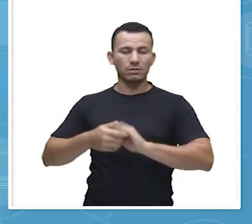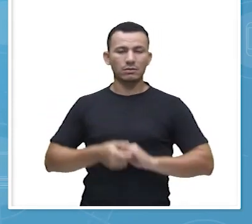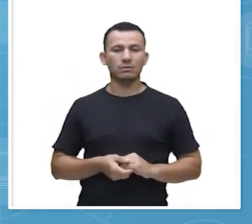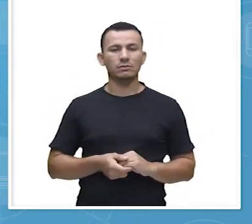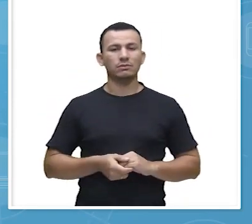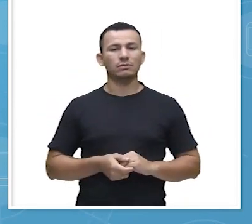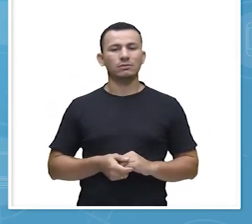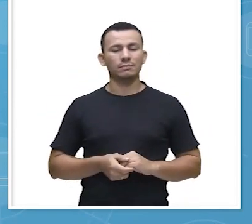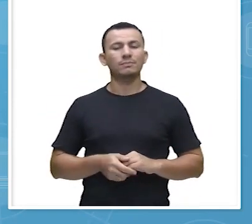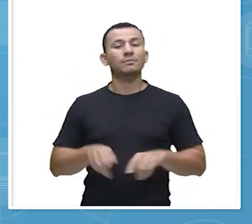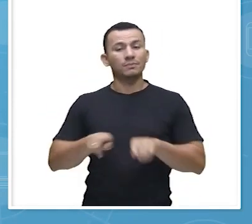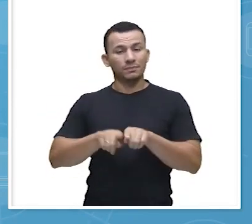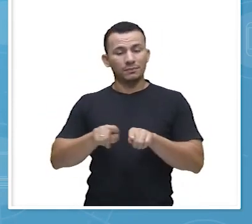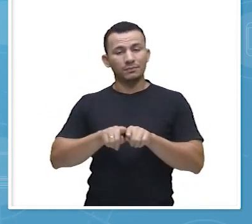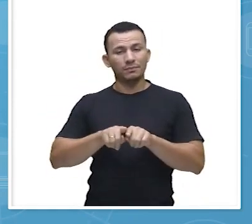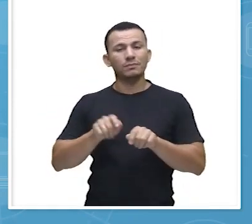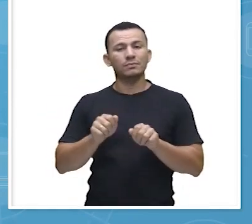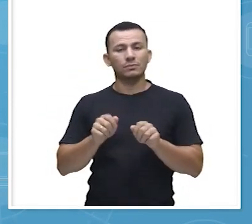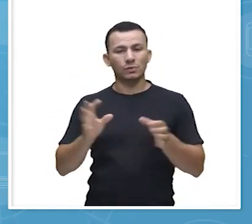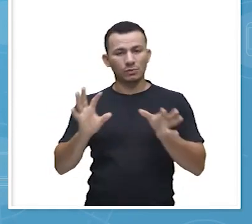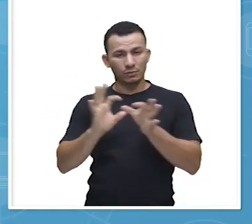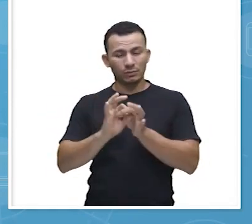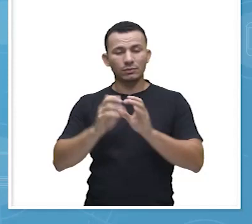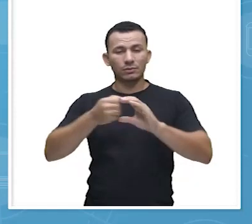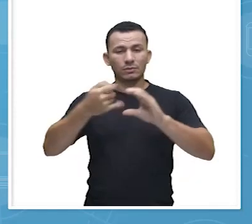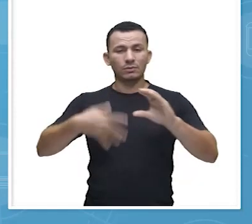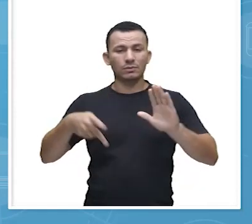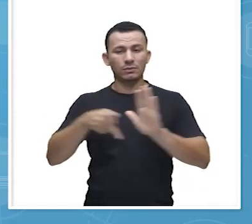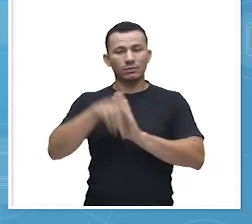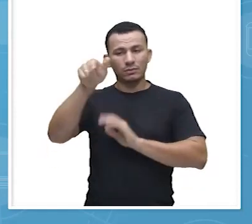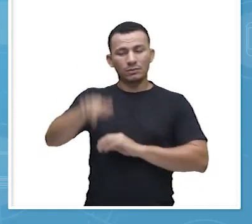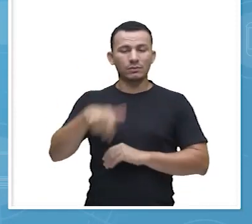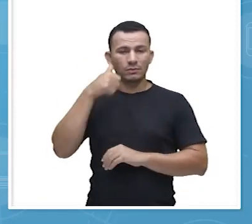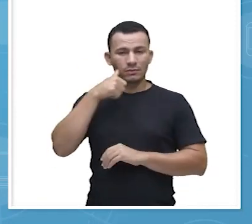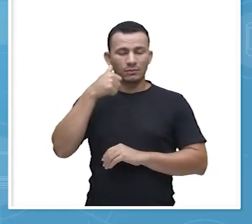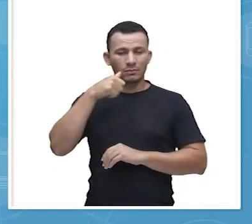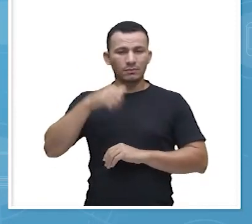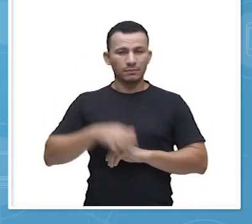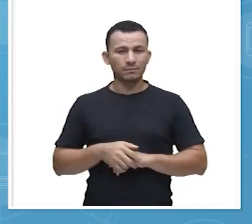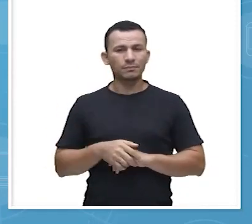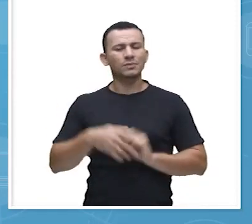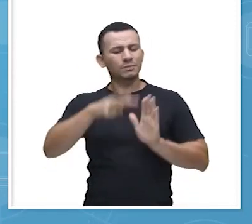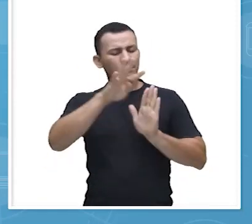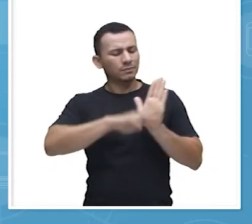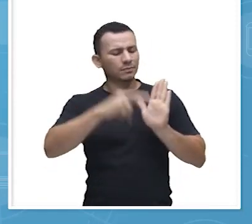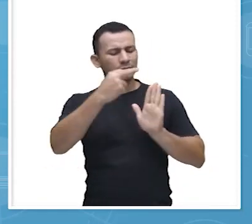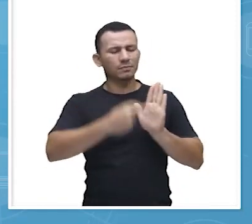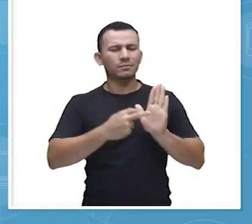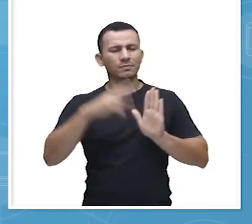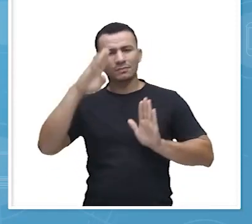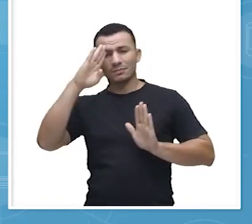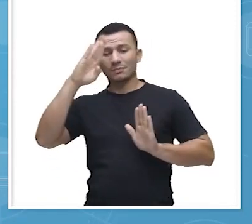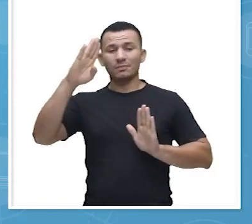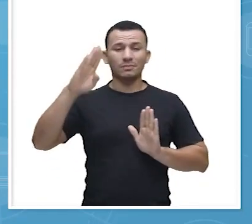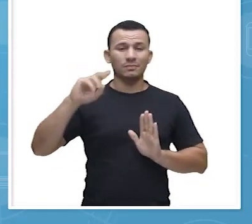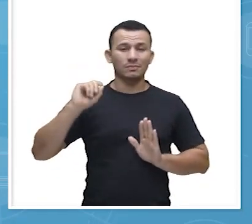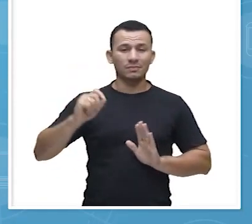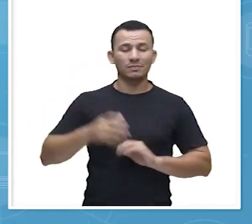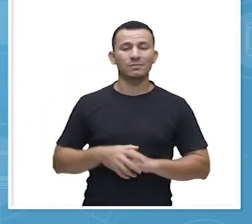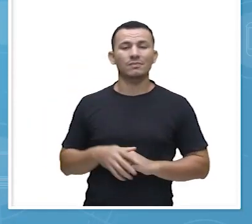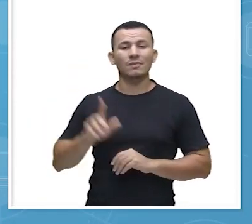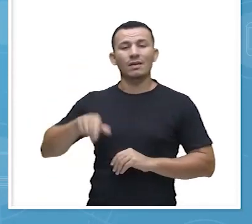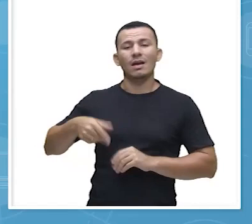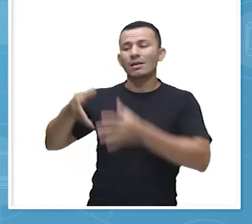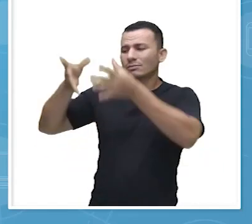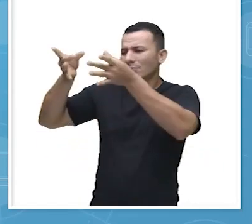as características em si sobre a Marília. Nota que o que predomina nesse pequeno texto é justamente a caracterização